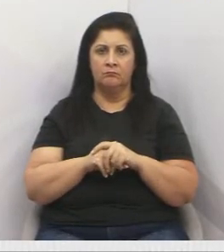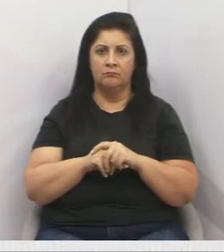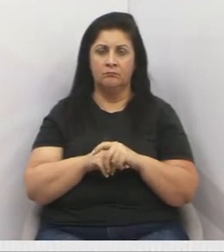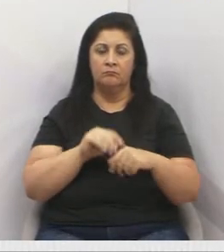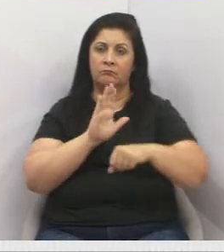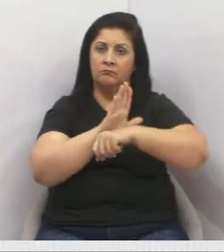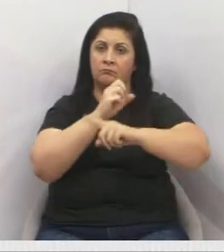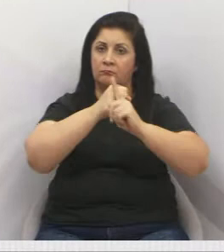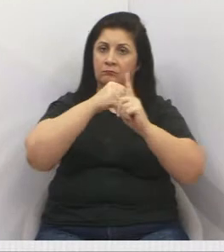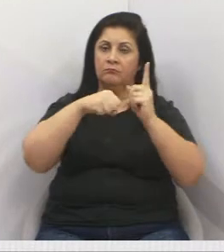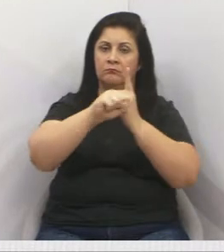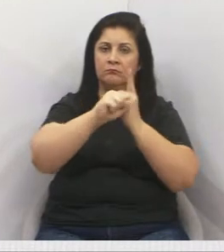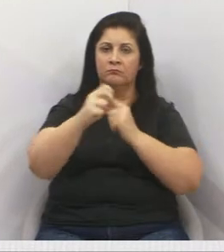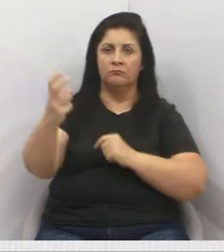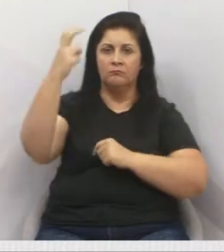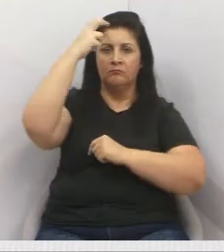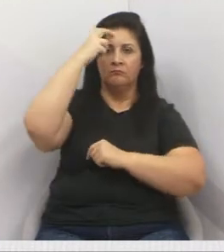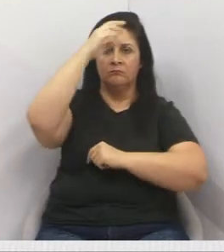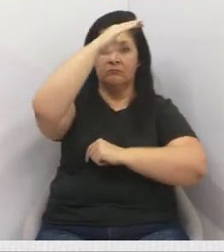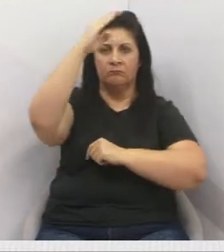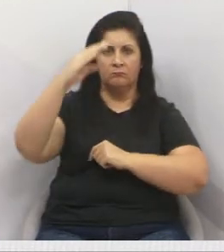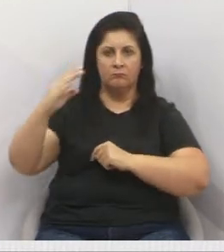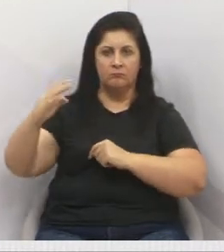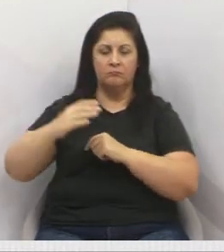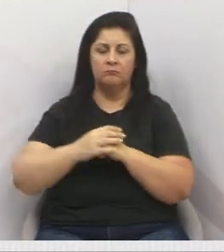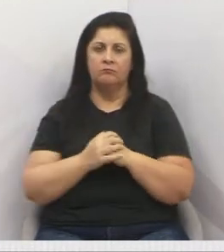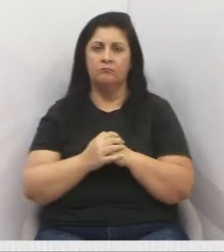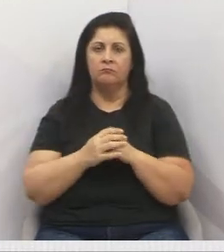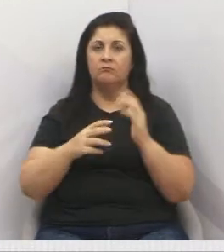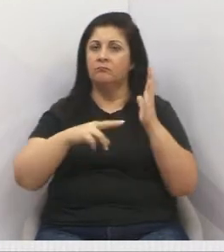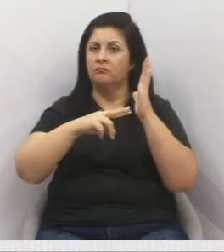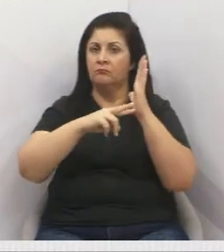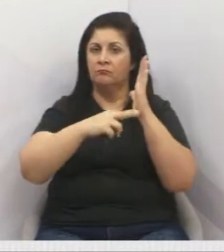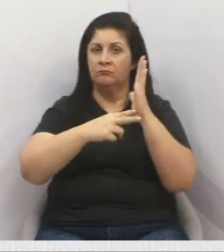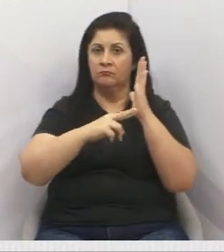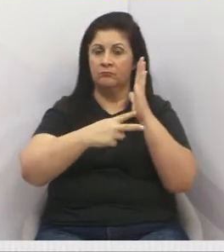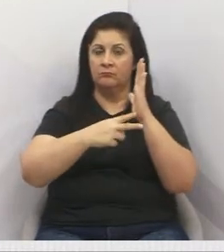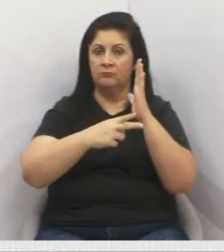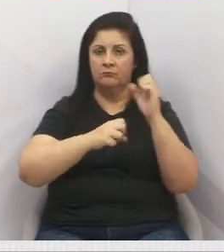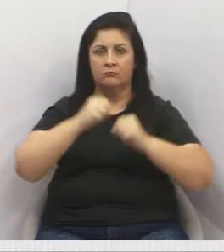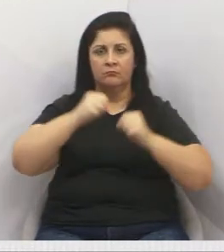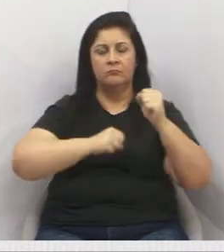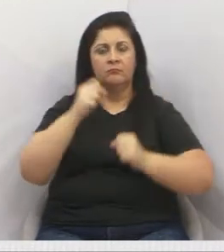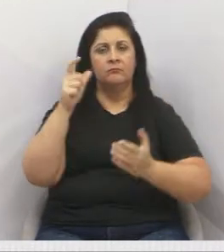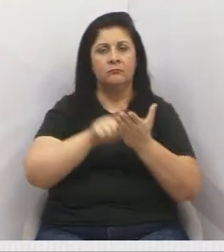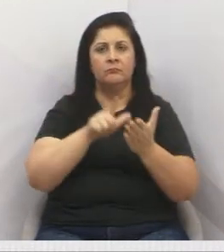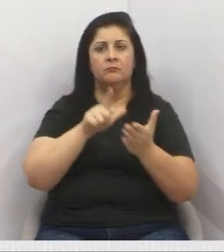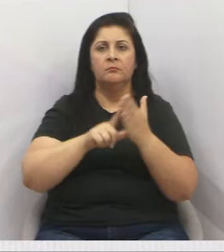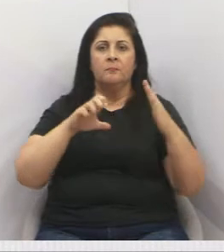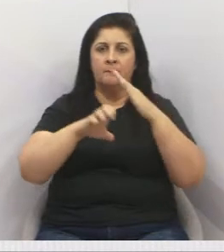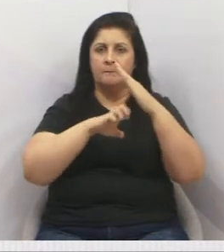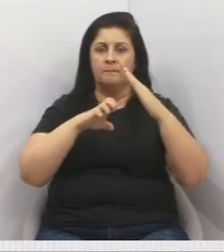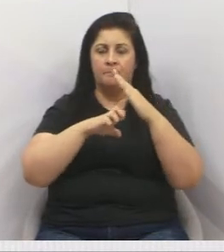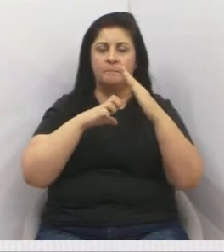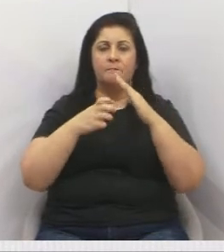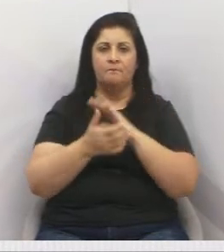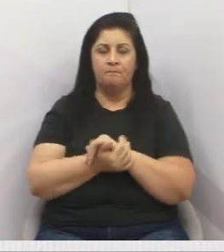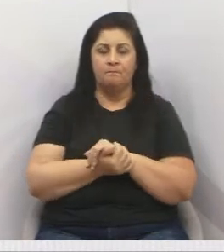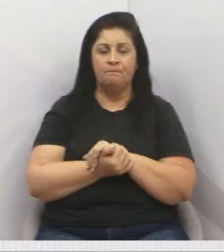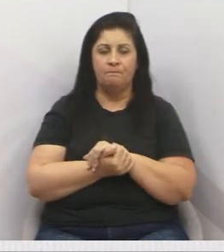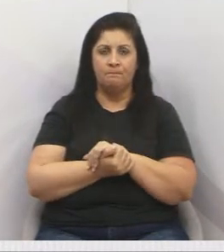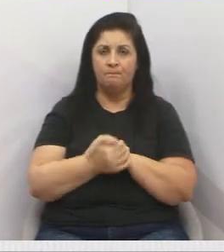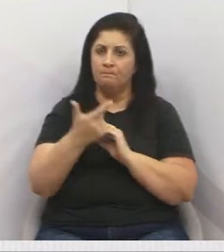Movimentos populares, Cultura no Morro, entidades de classe sindical, Sindicato dos Papeleiros, empresas ou entidades profissionais em